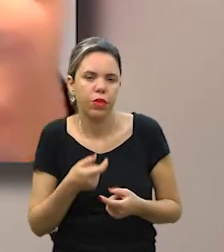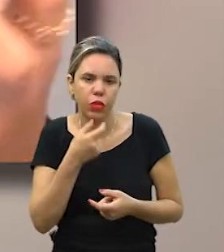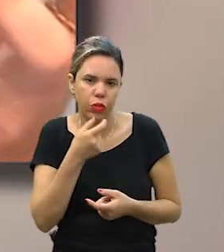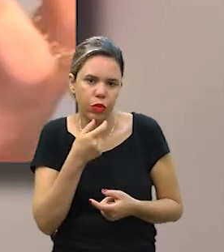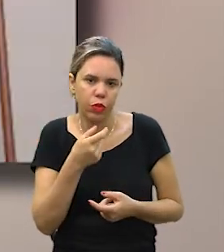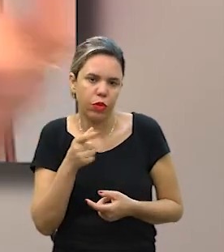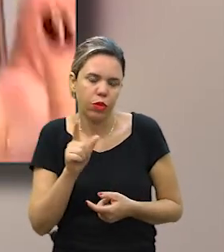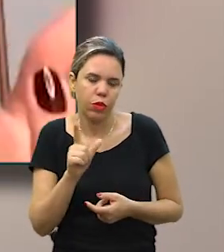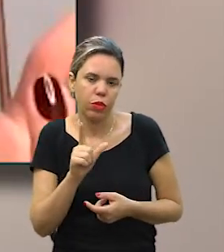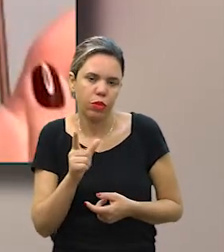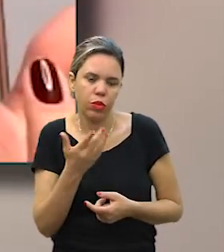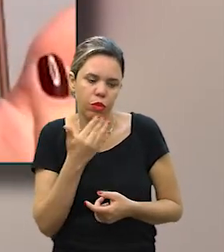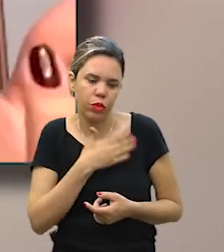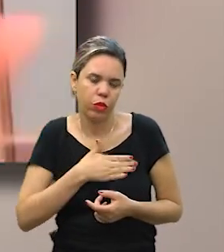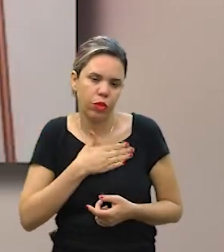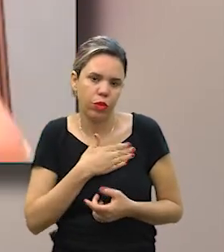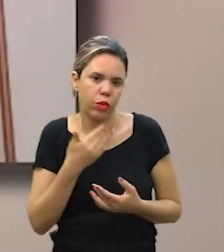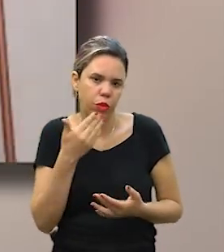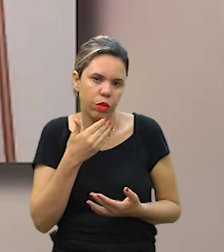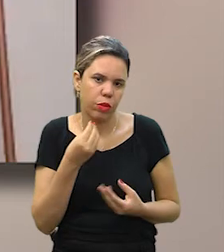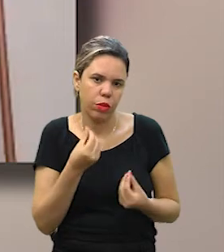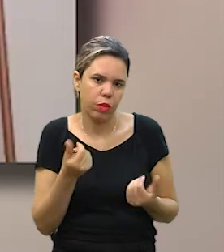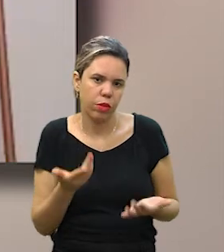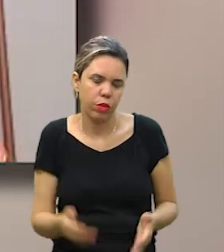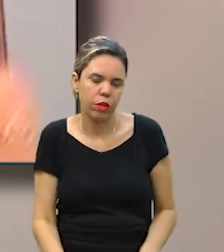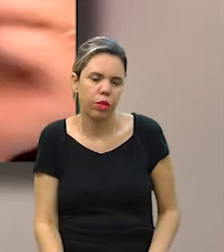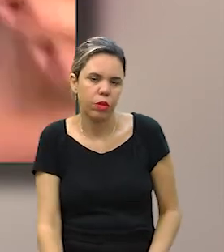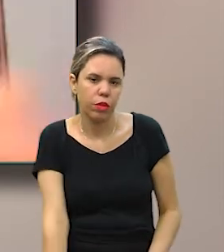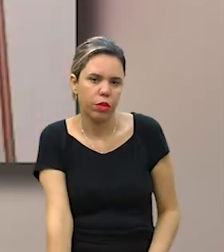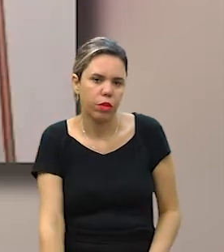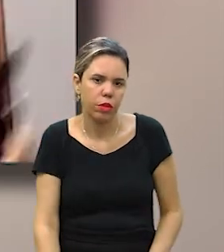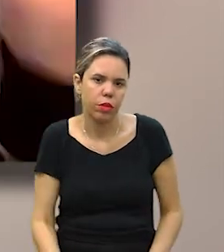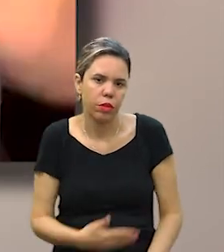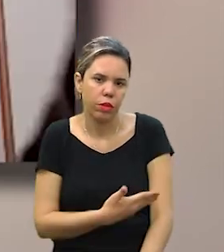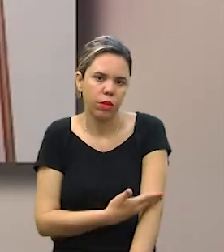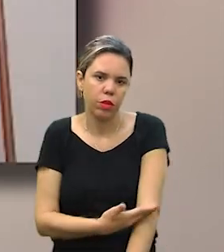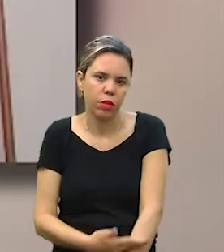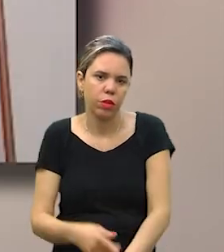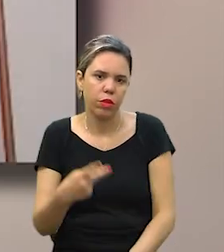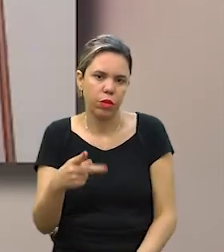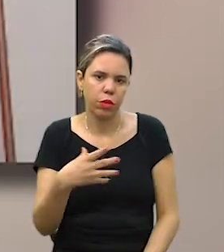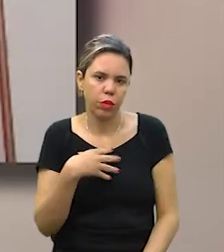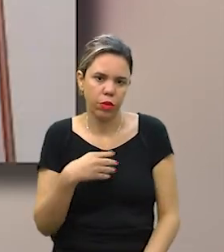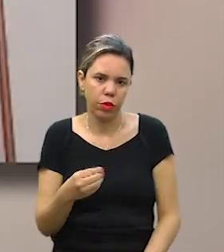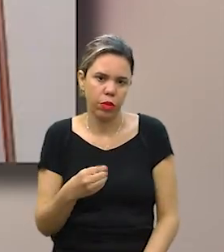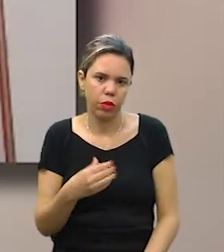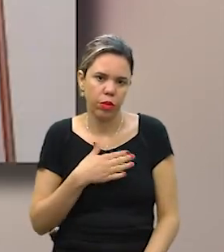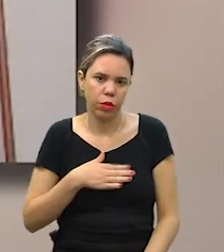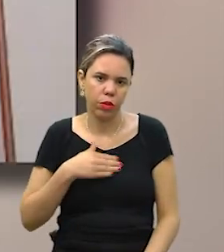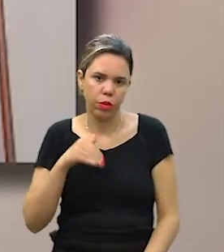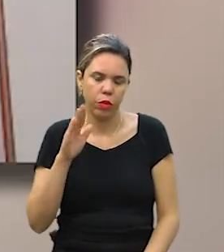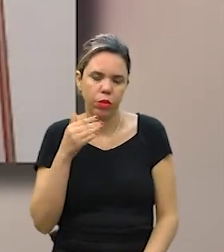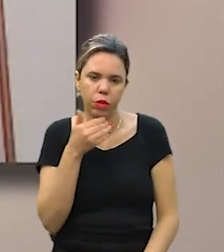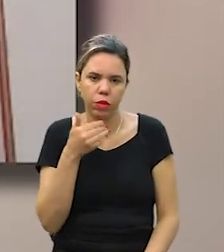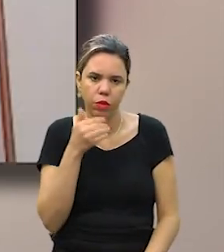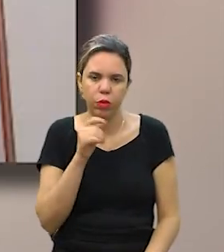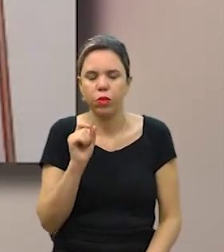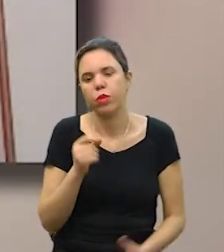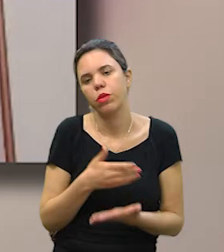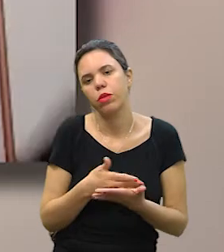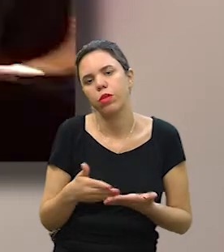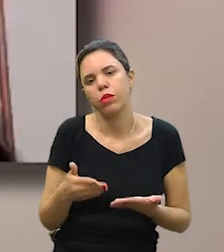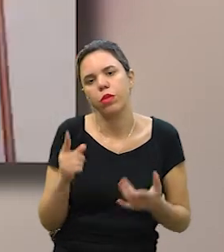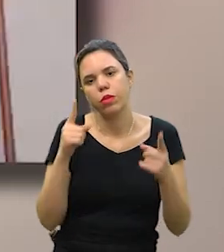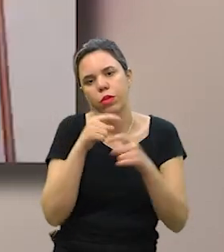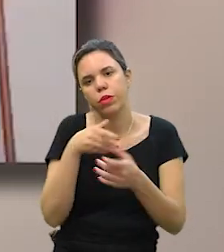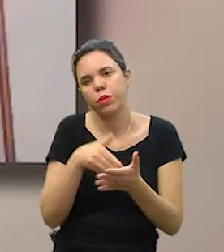a bolacha de maisena é lógico que ele vai gostar, ela é mais docinha, né? E aí você acostuma o seu filho a gostar mais do doce e